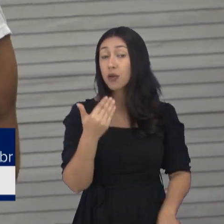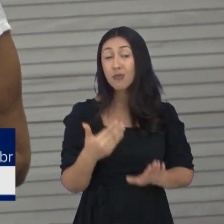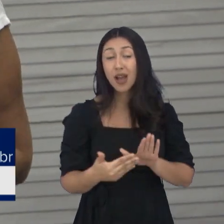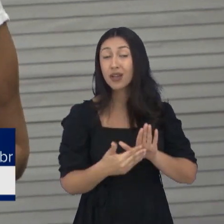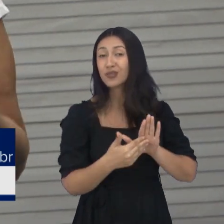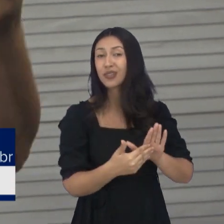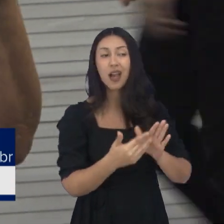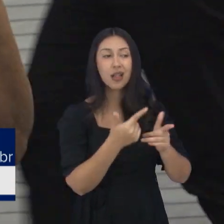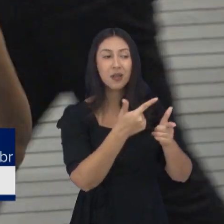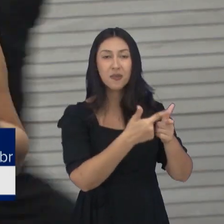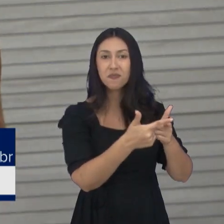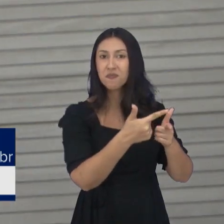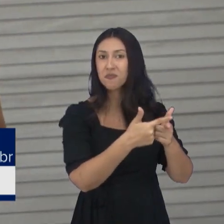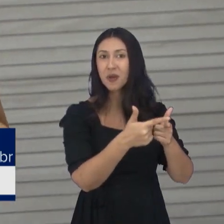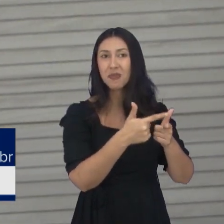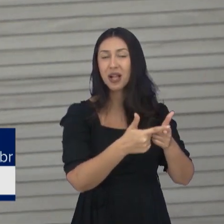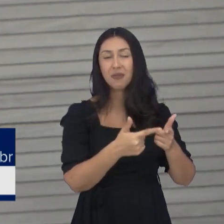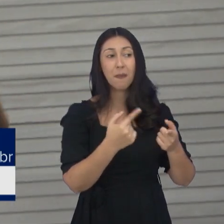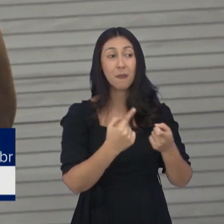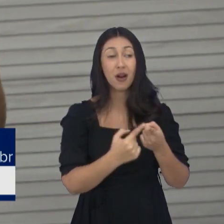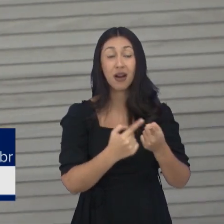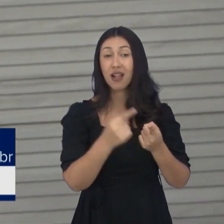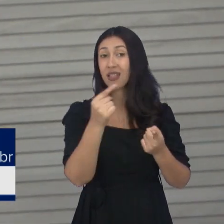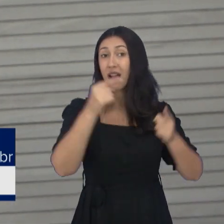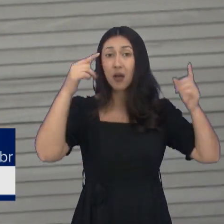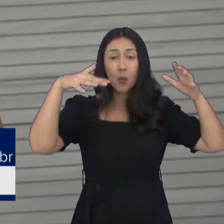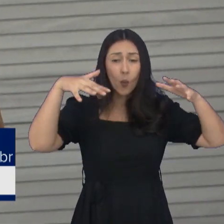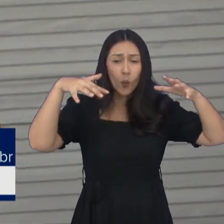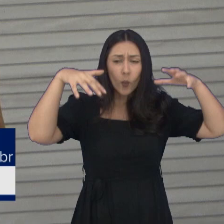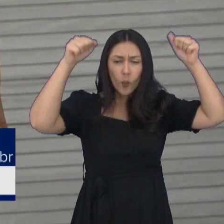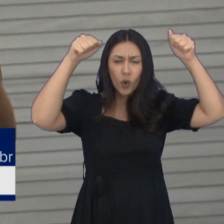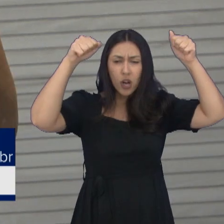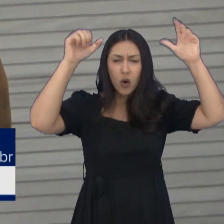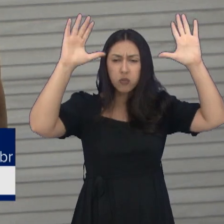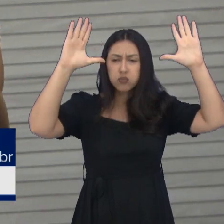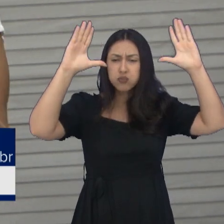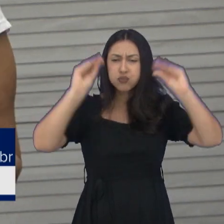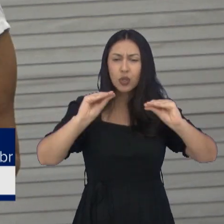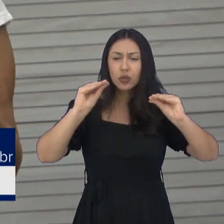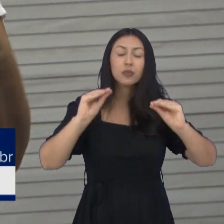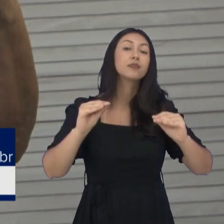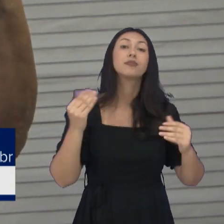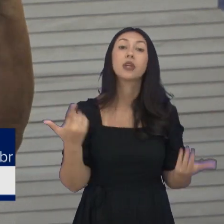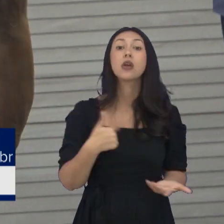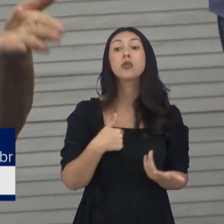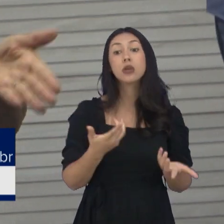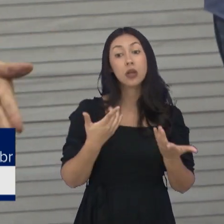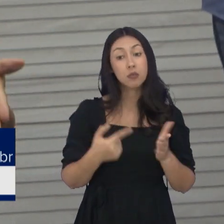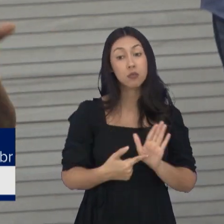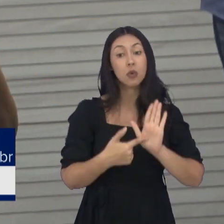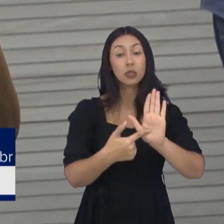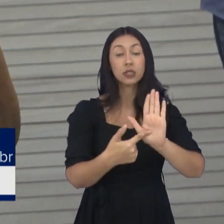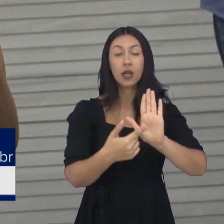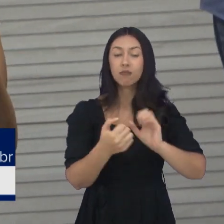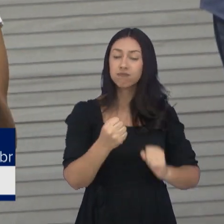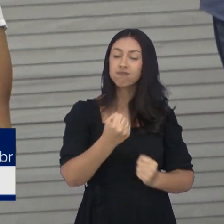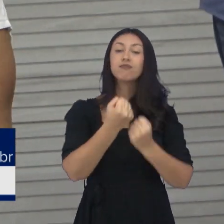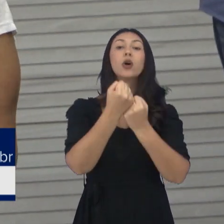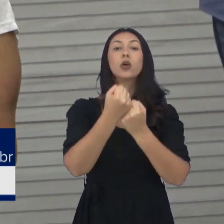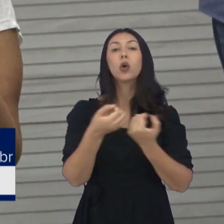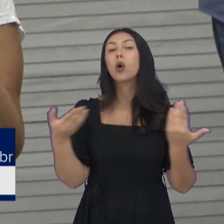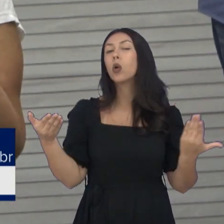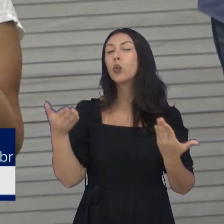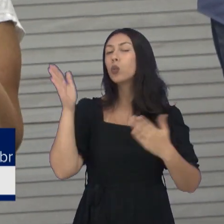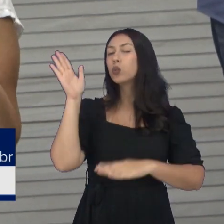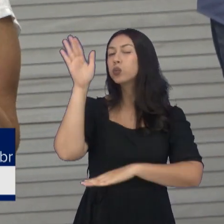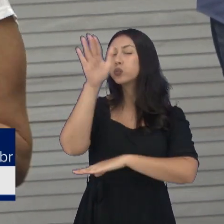abandono, das iluminações. Então, quero aqui registrar meu apoio. Eu passei pelo bairro agora à